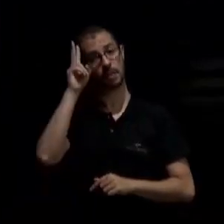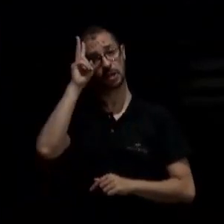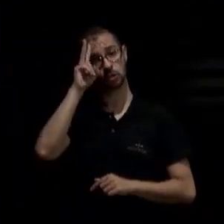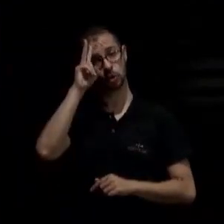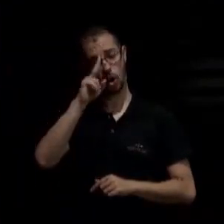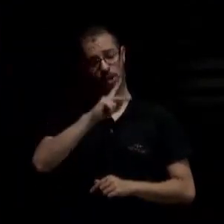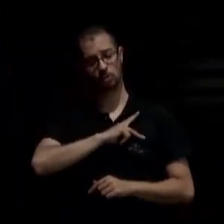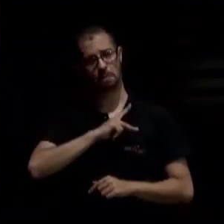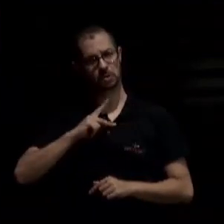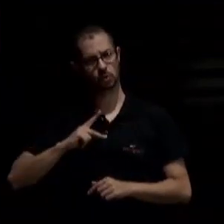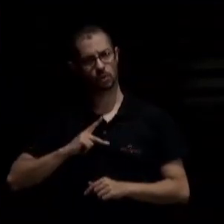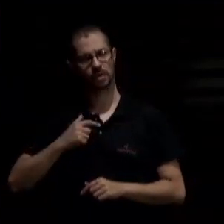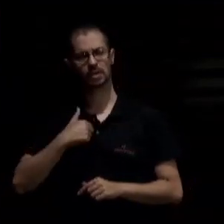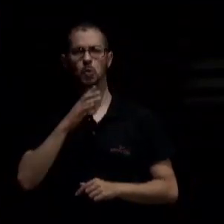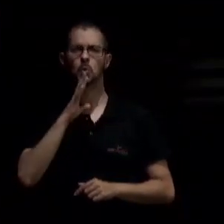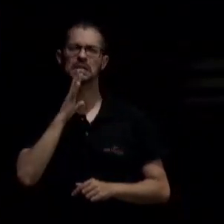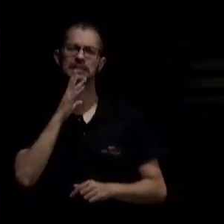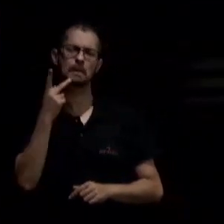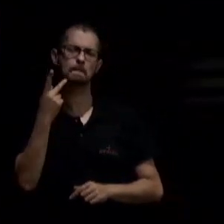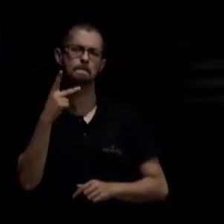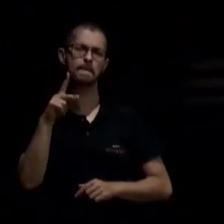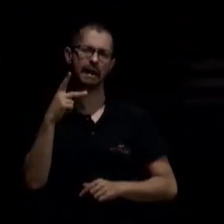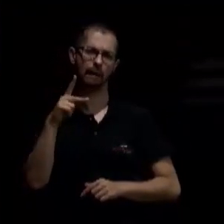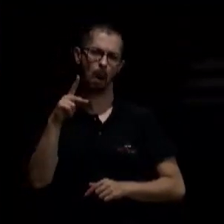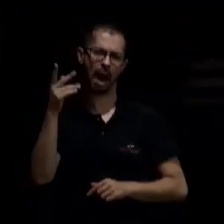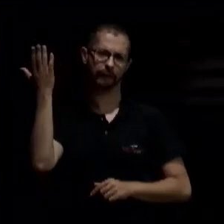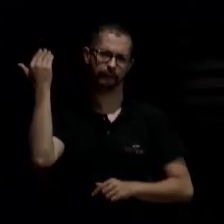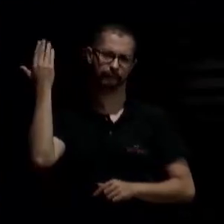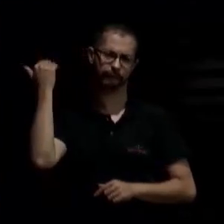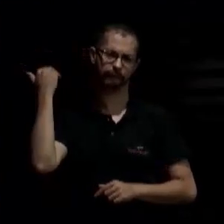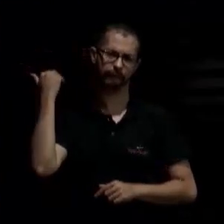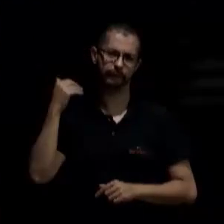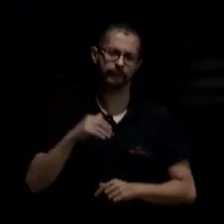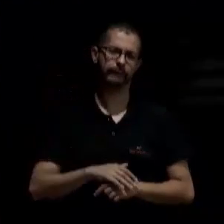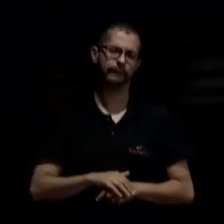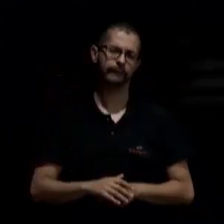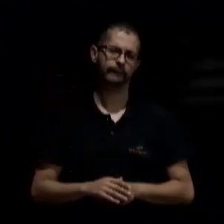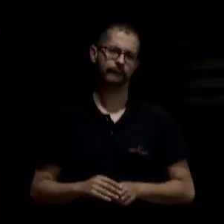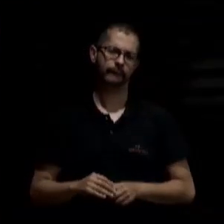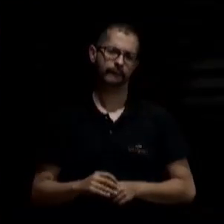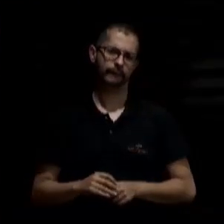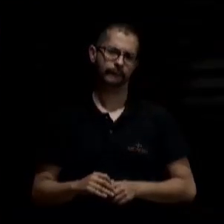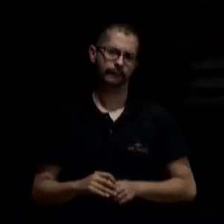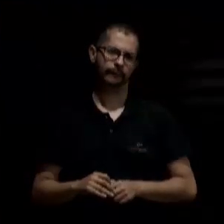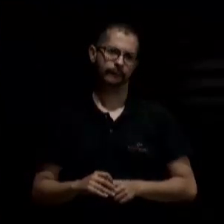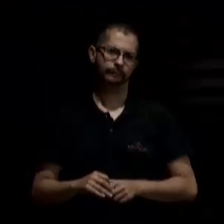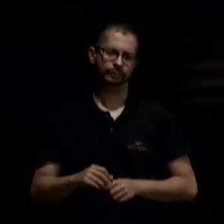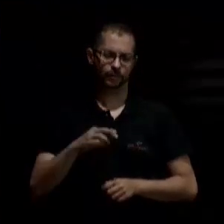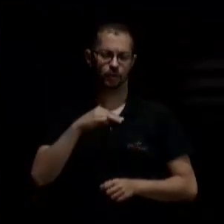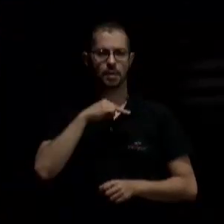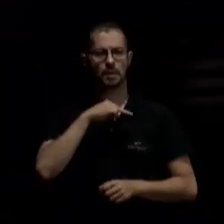amigo que eu conheci no Paraguai há algum tempo atrás. Ele foi missionário lá no